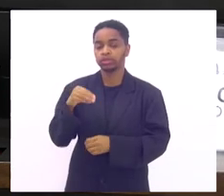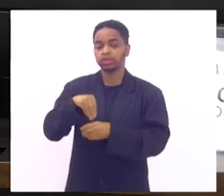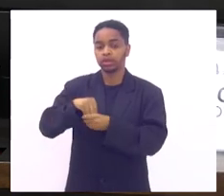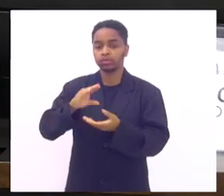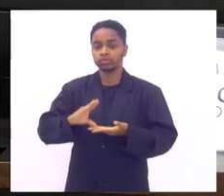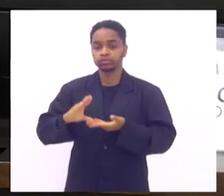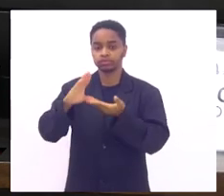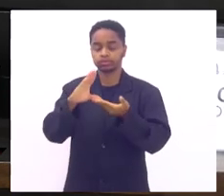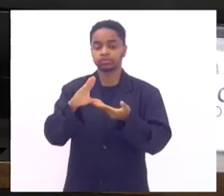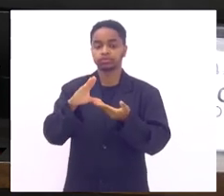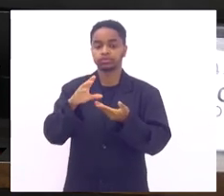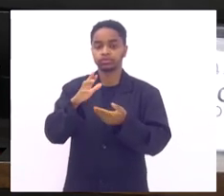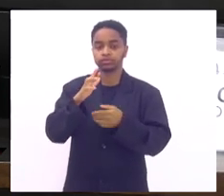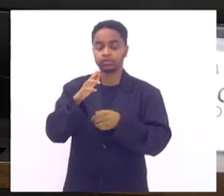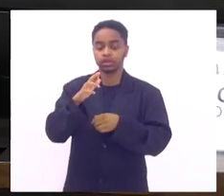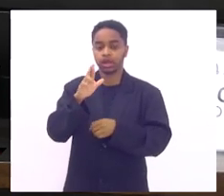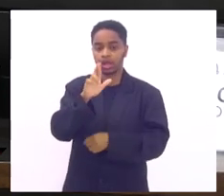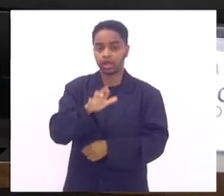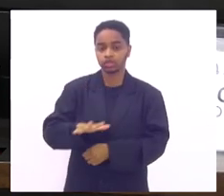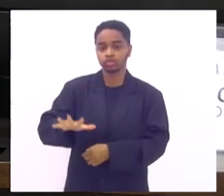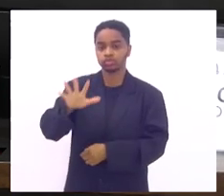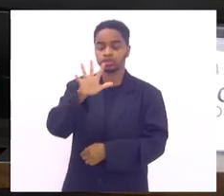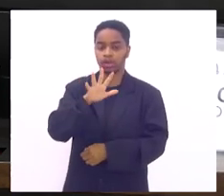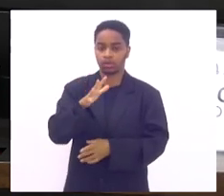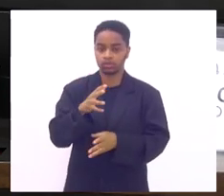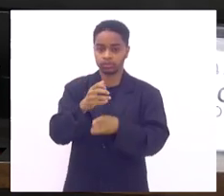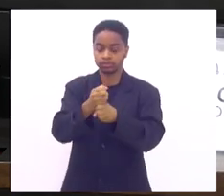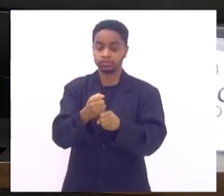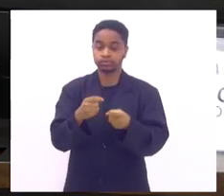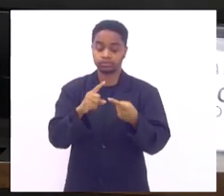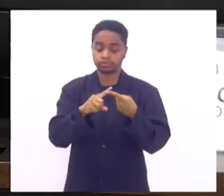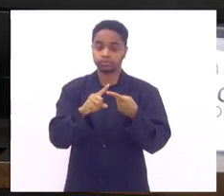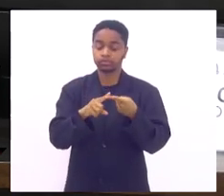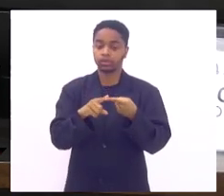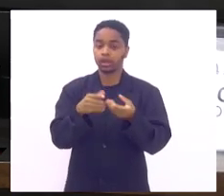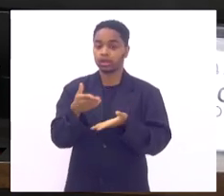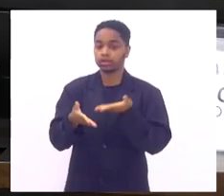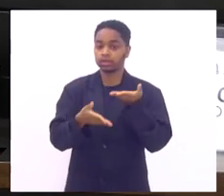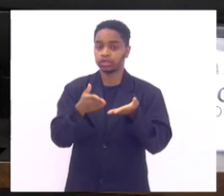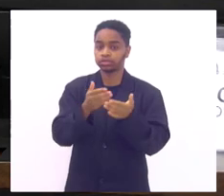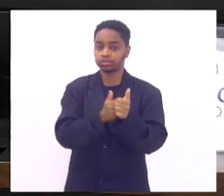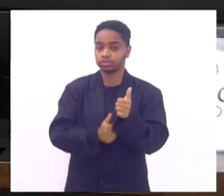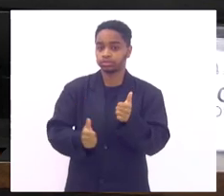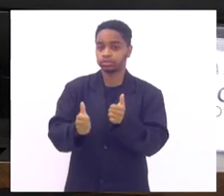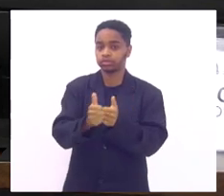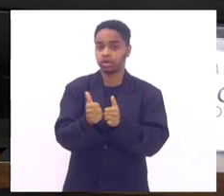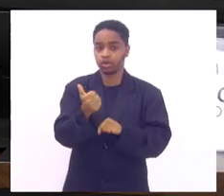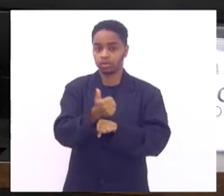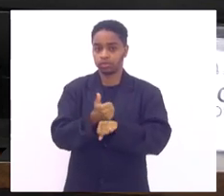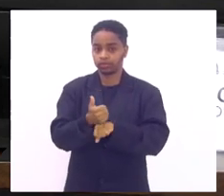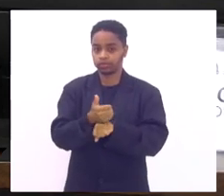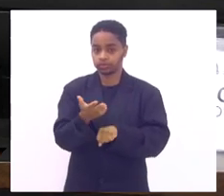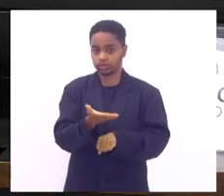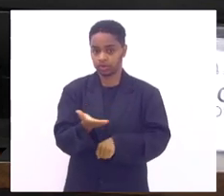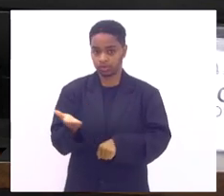de Contabilidade. O primeiro deles, o atendimento preferencial para o profissional da contabilidade. O advogado,